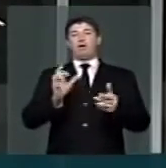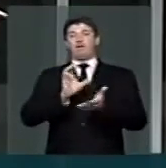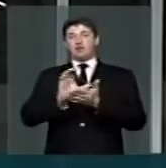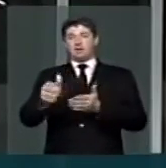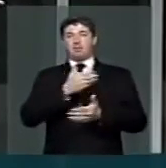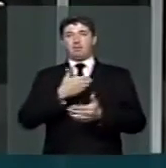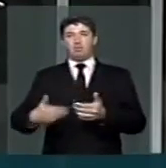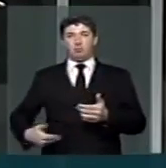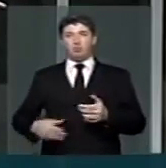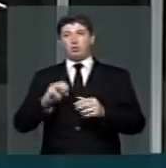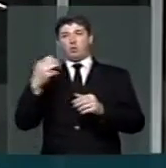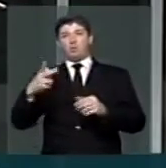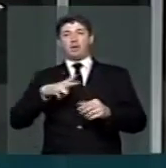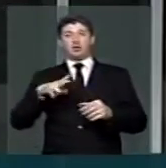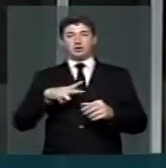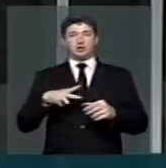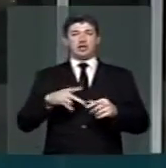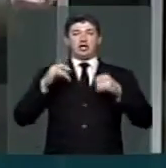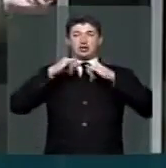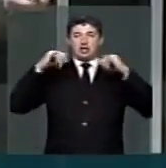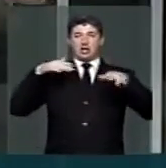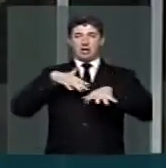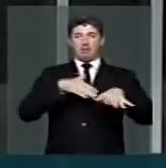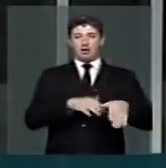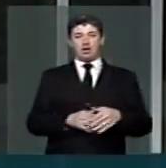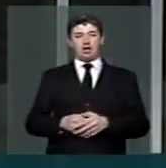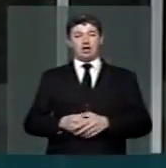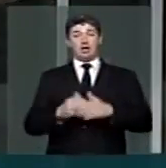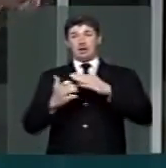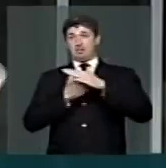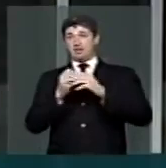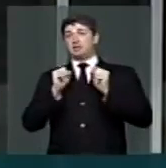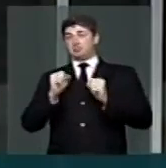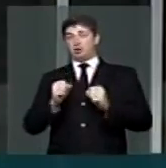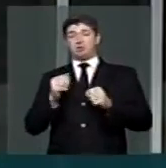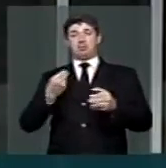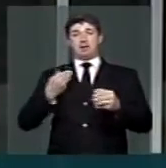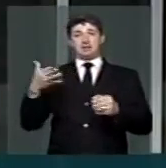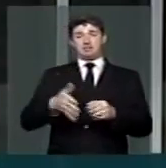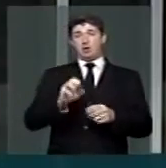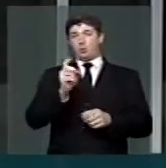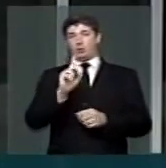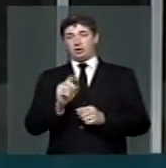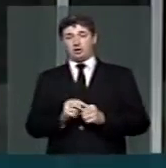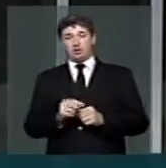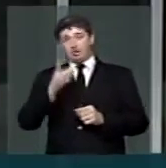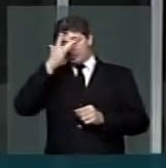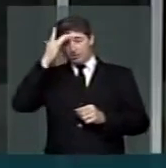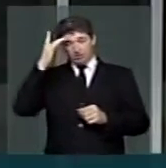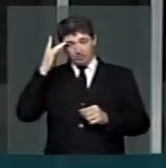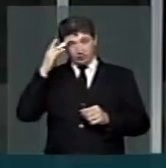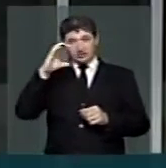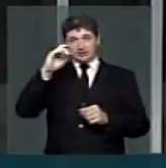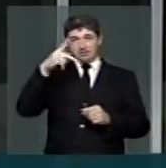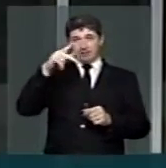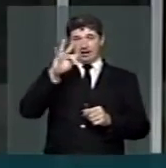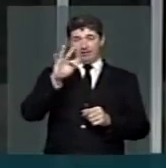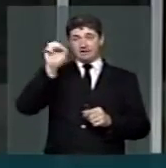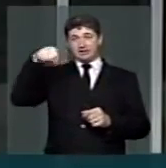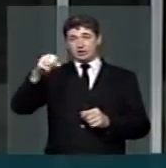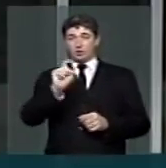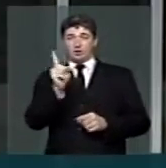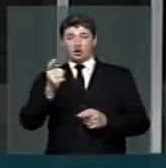público ou financiamento privado, a contribuição de empresas ou não, a contribuição de pessoas físicas, sim ou